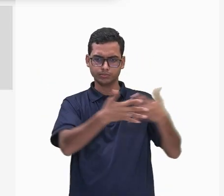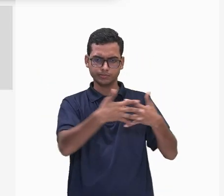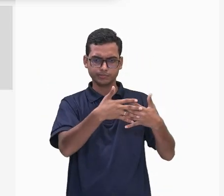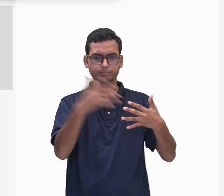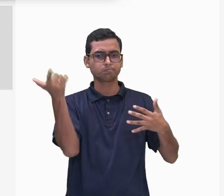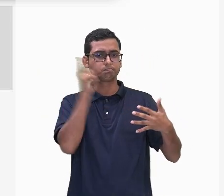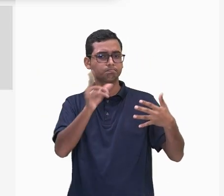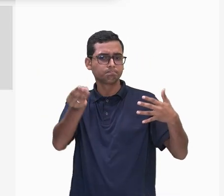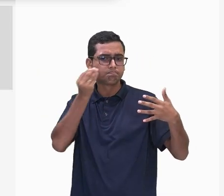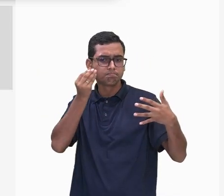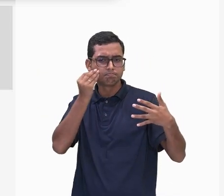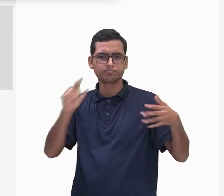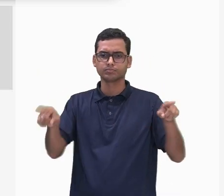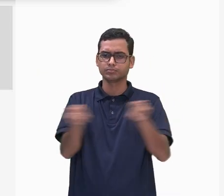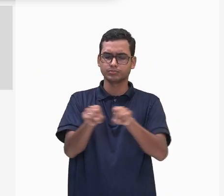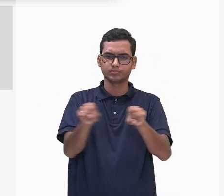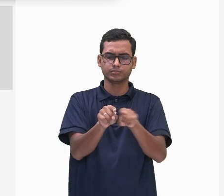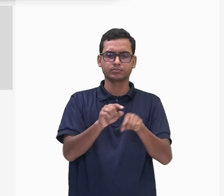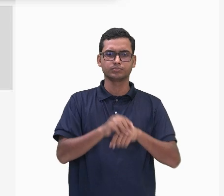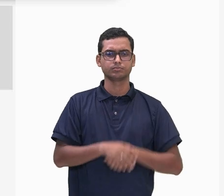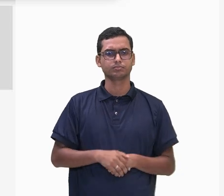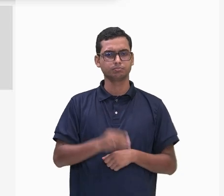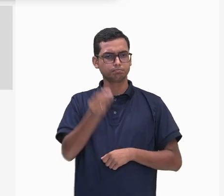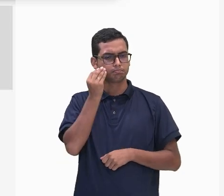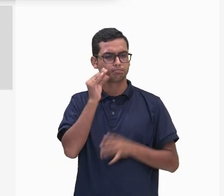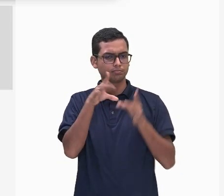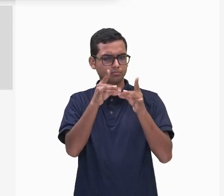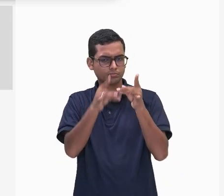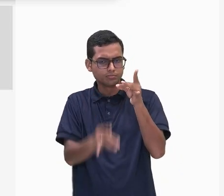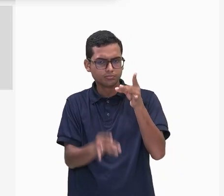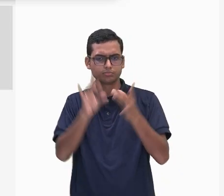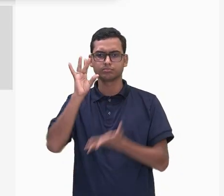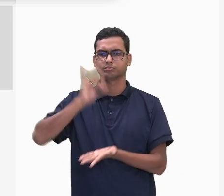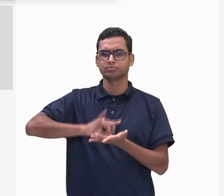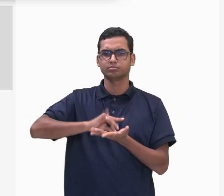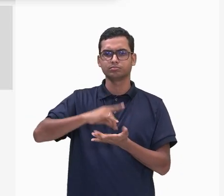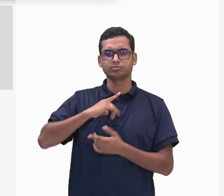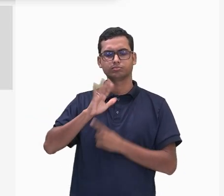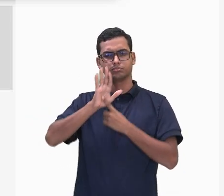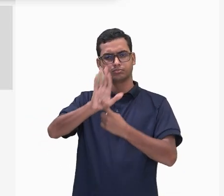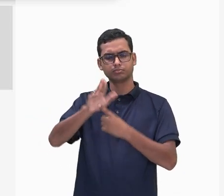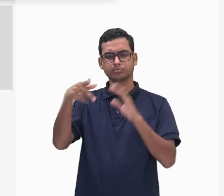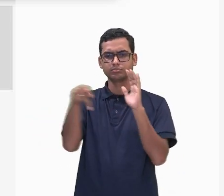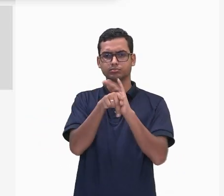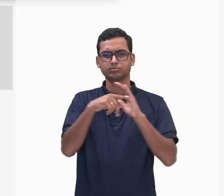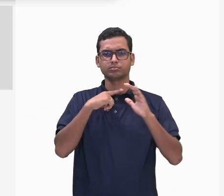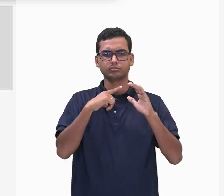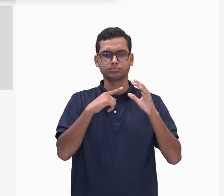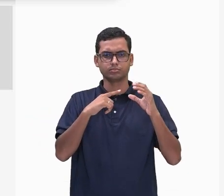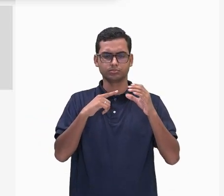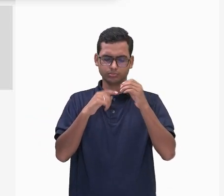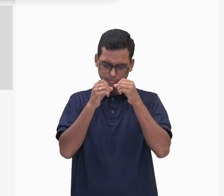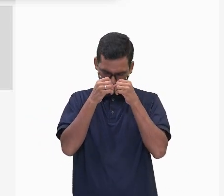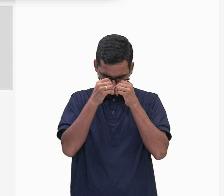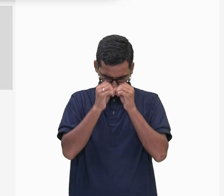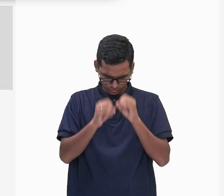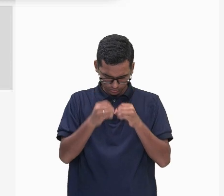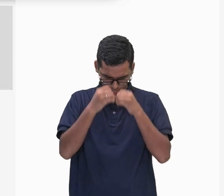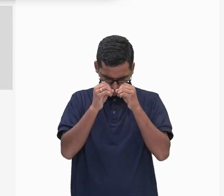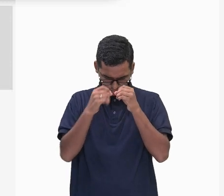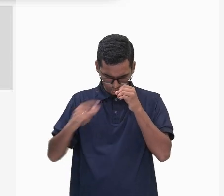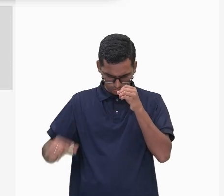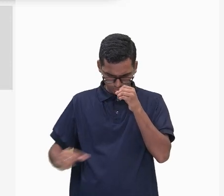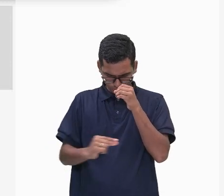consegue observar, né? Observar com mais detalhes o que está presente na lâmina. Né? Então, aí são outros tipos